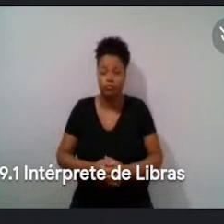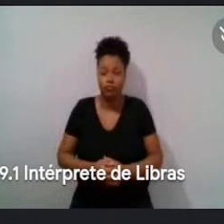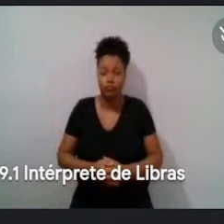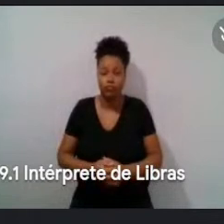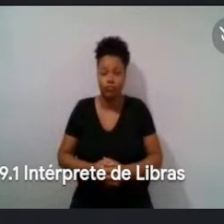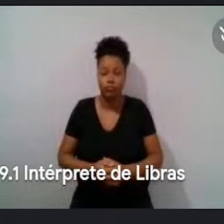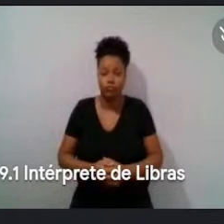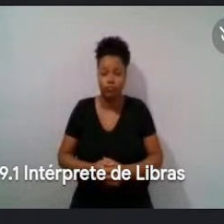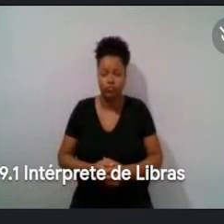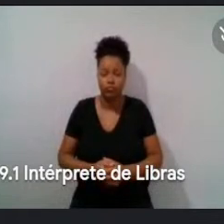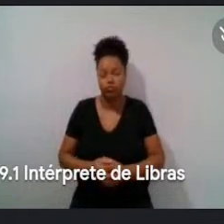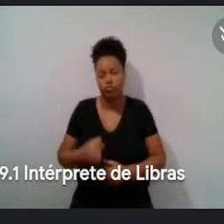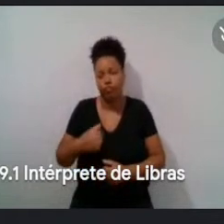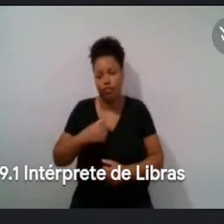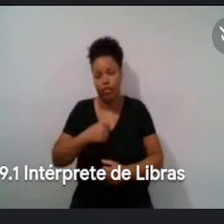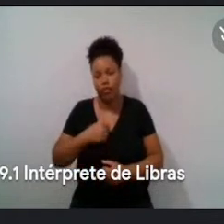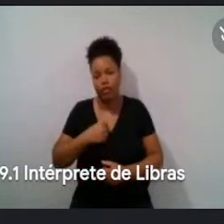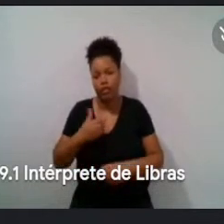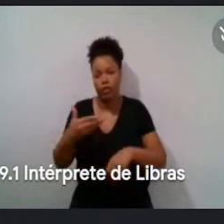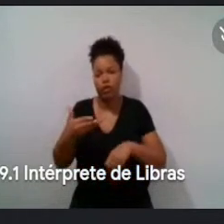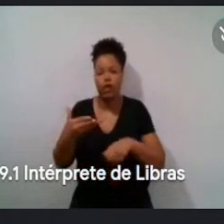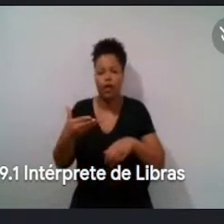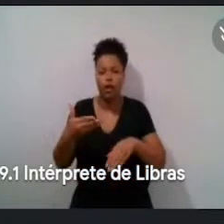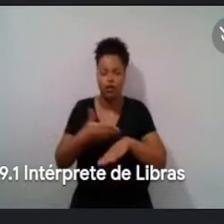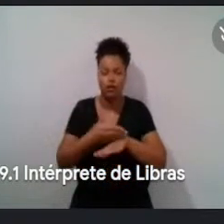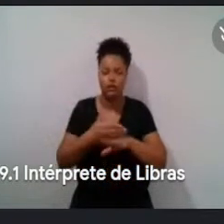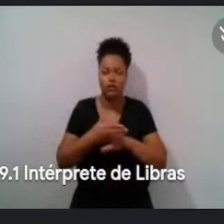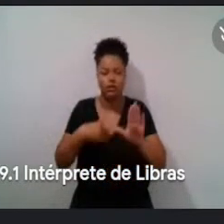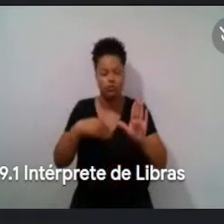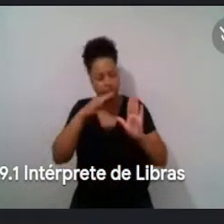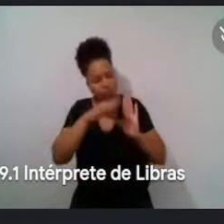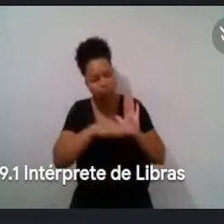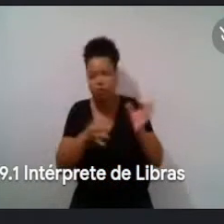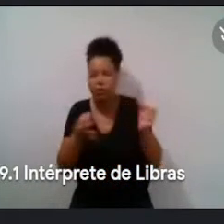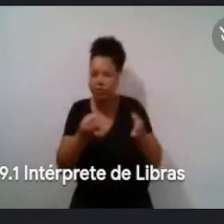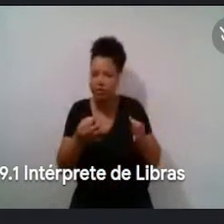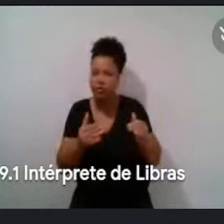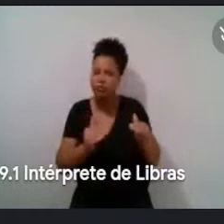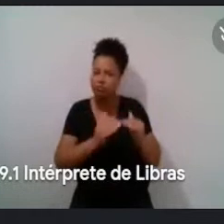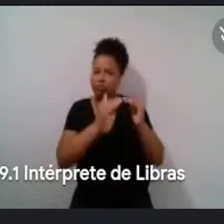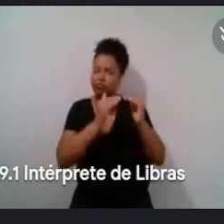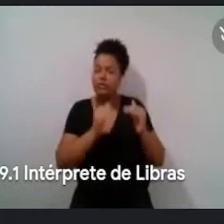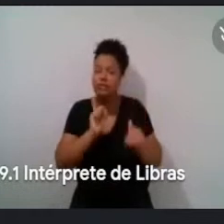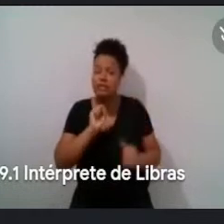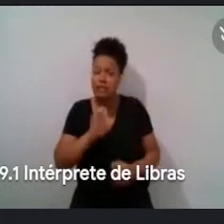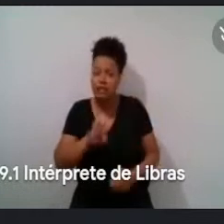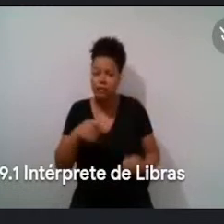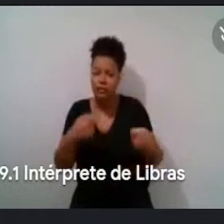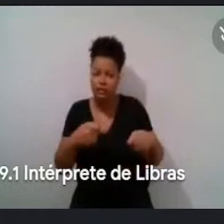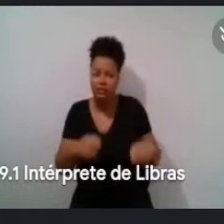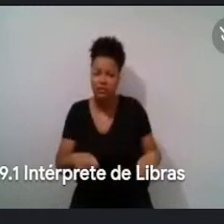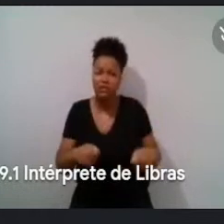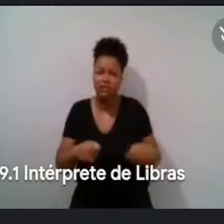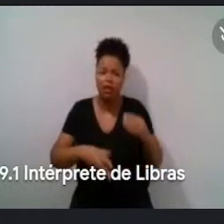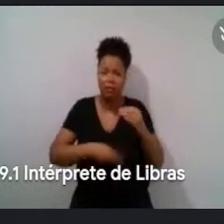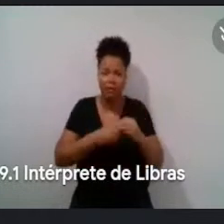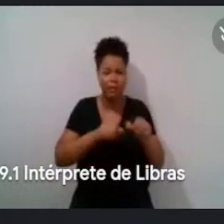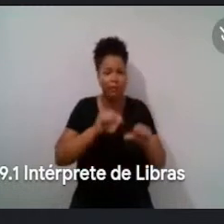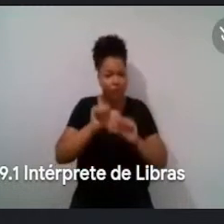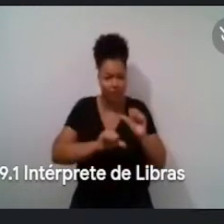acesso à resolução, está perfeita, de acordo. E caso houver alguma necessidade de eventual